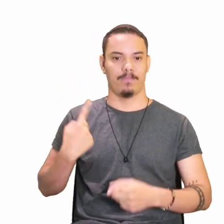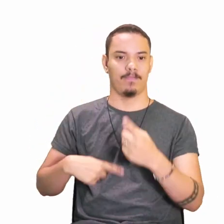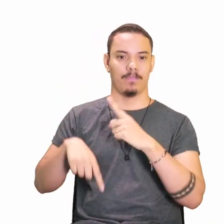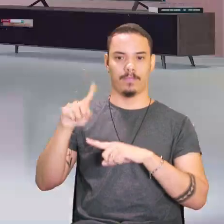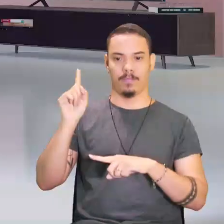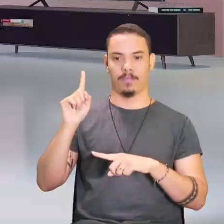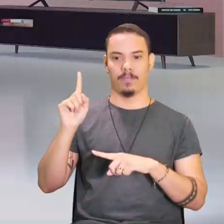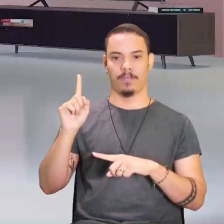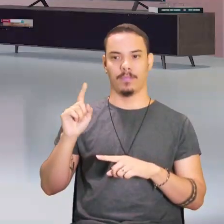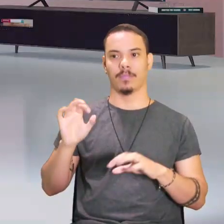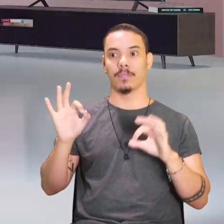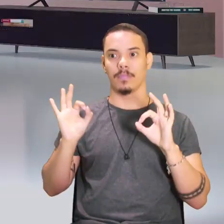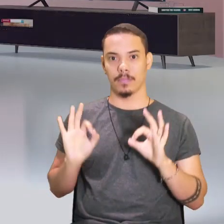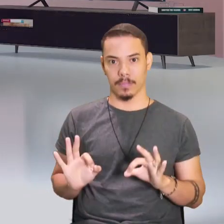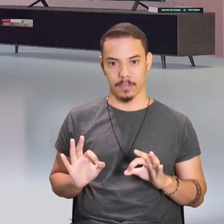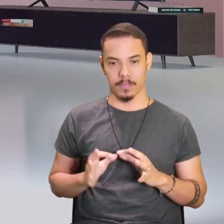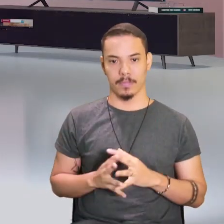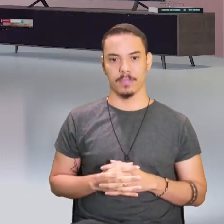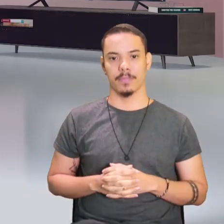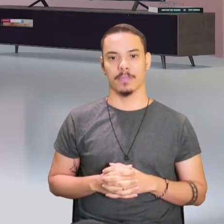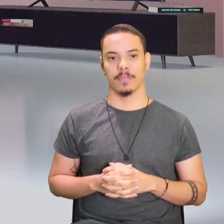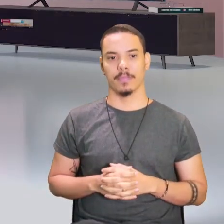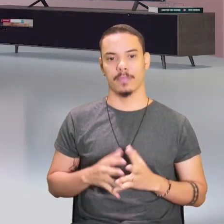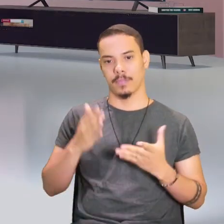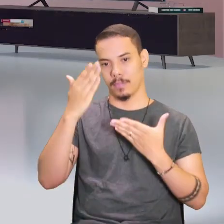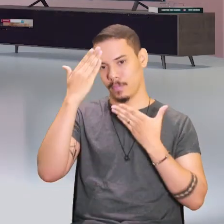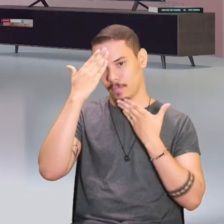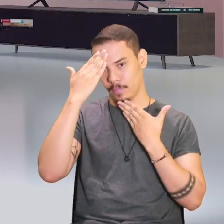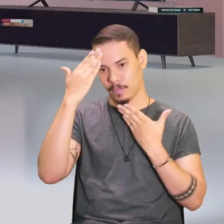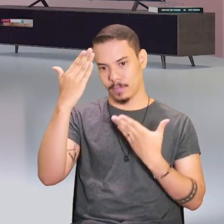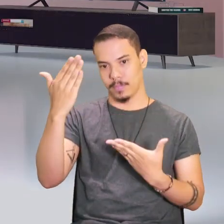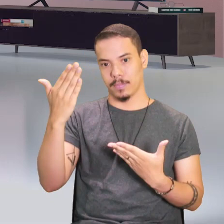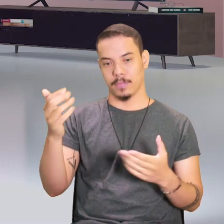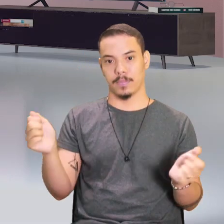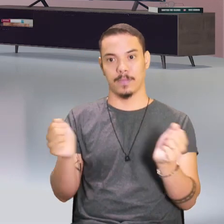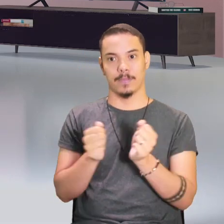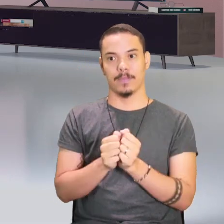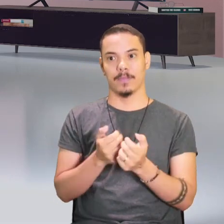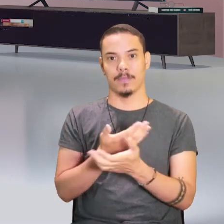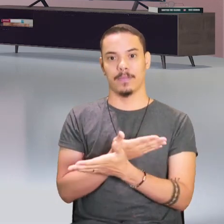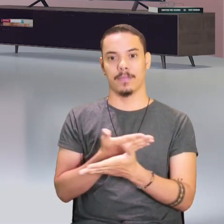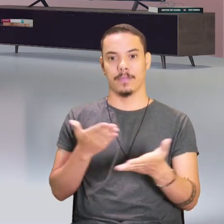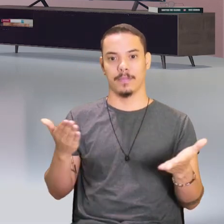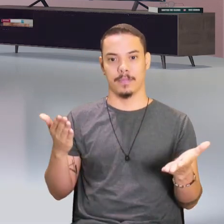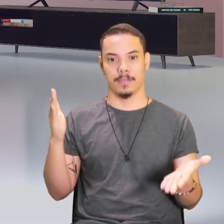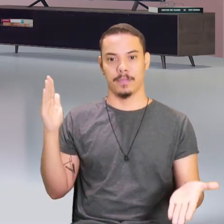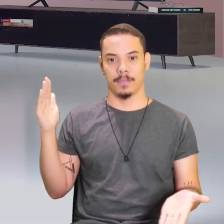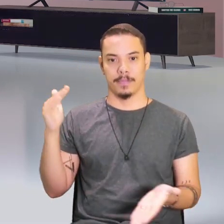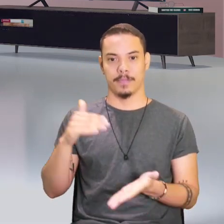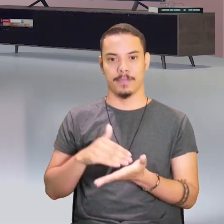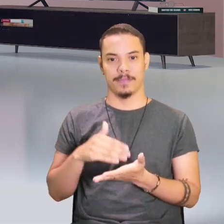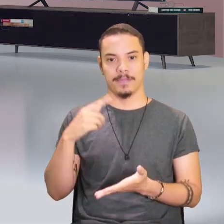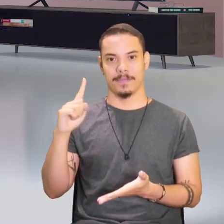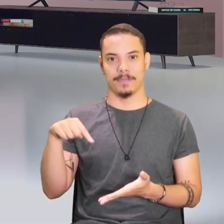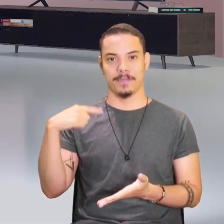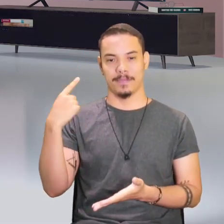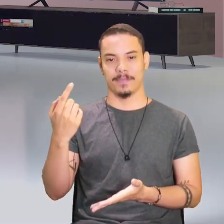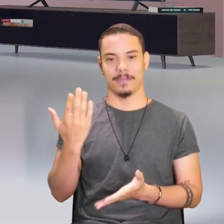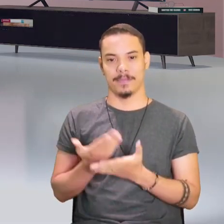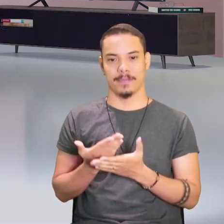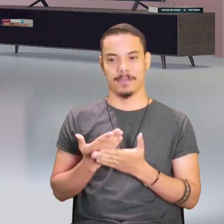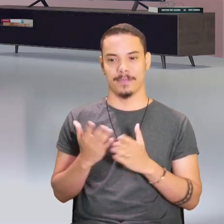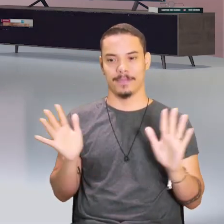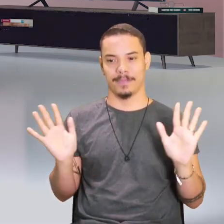é isso aí amadinho muito obrigado pela companhia de vocês e até a próxima